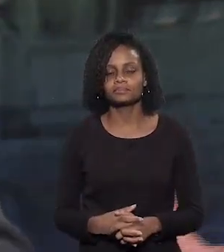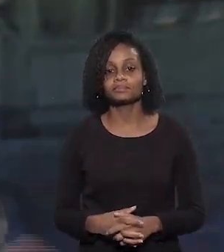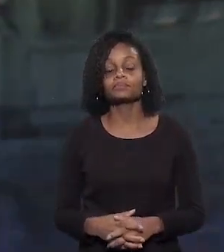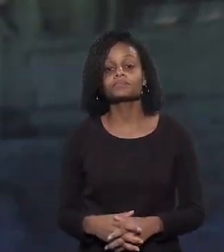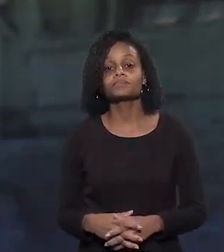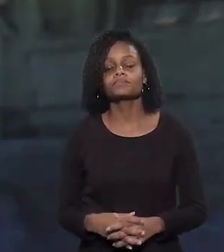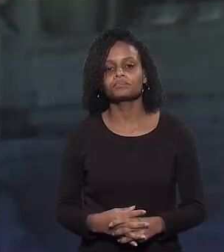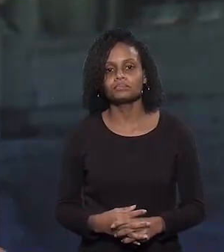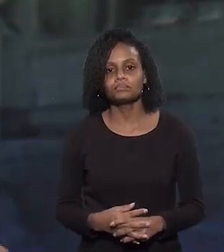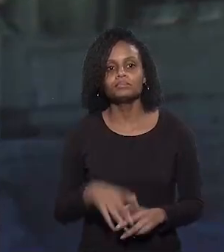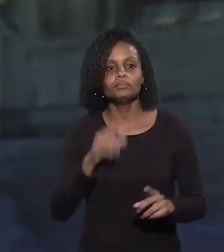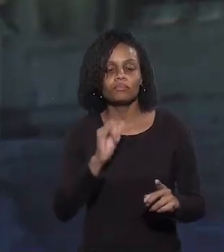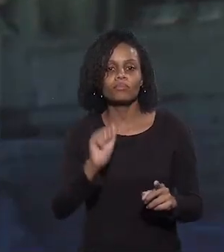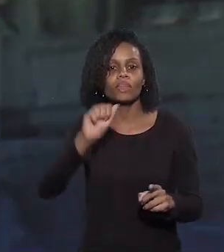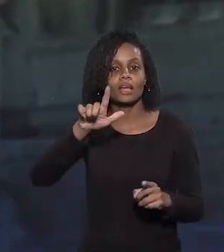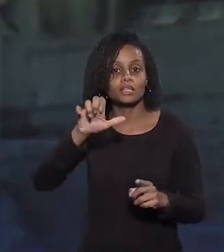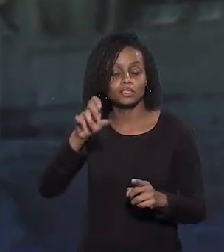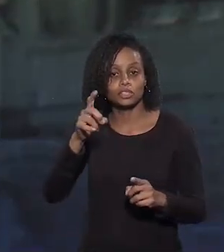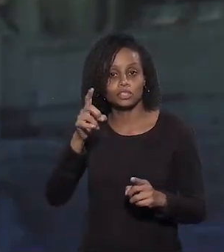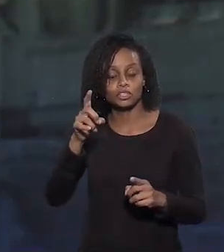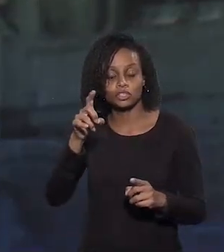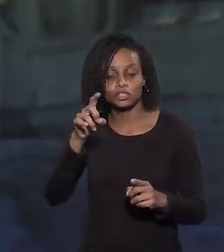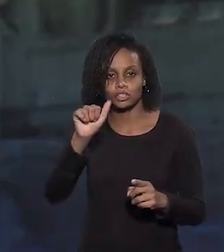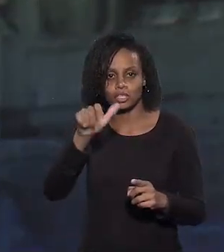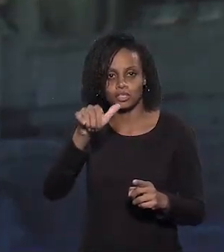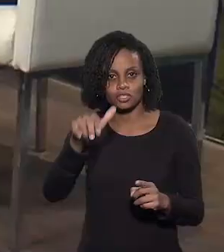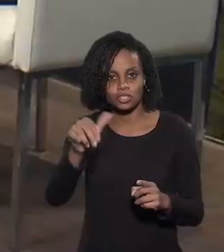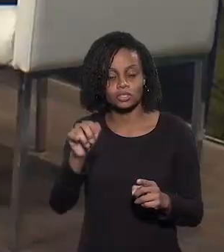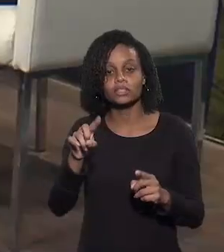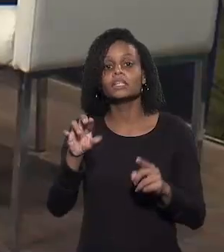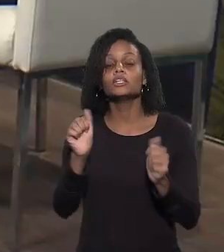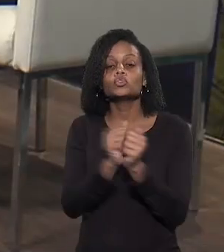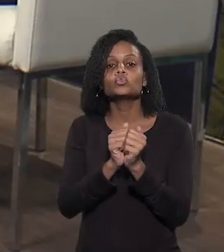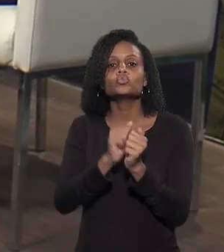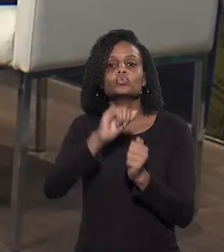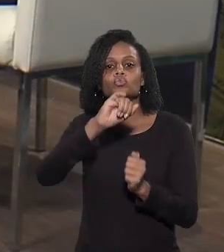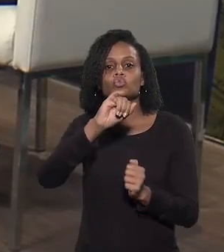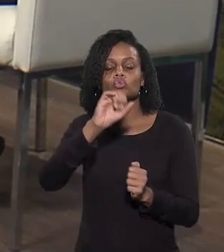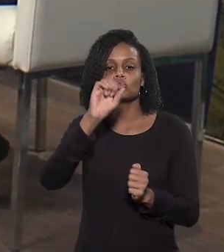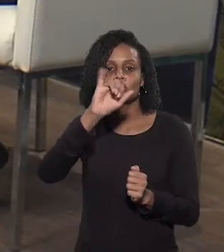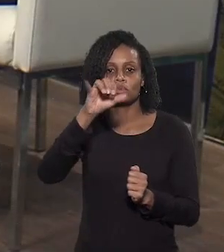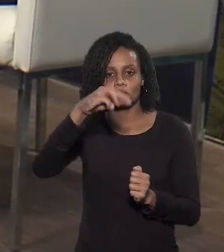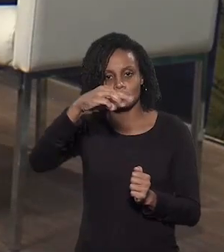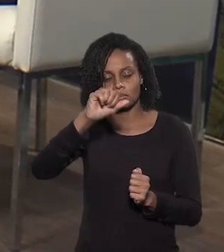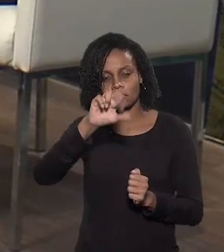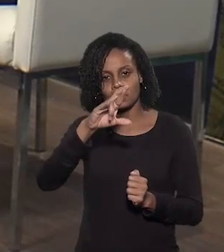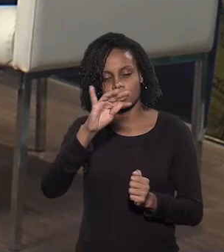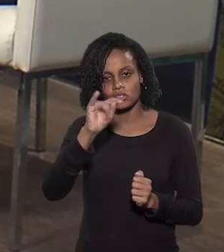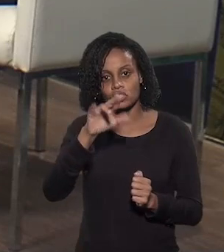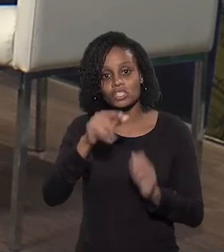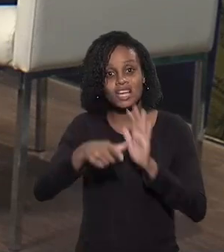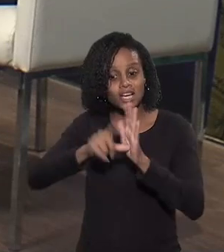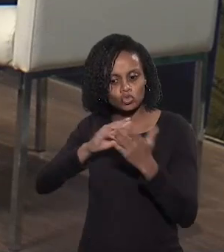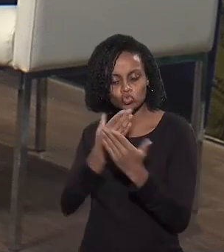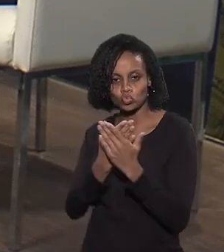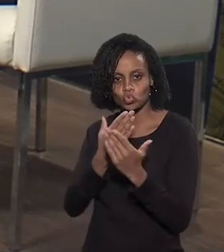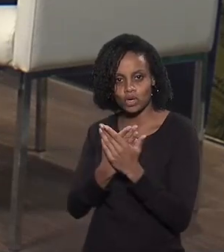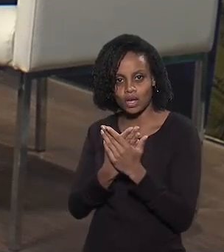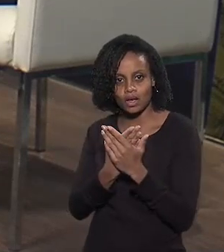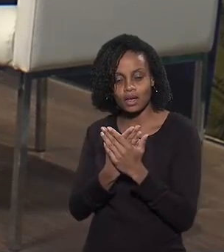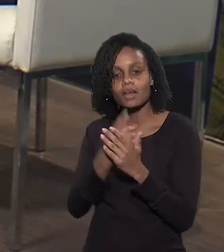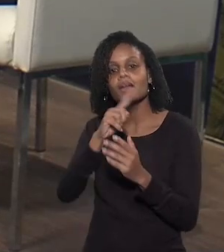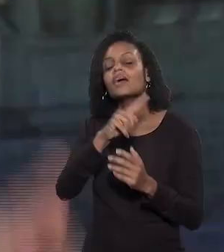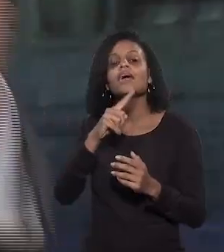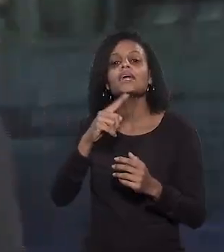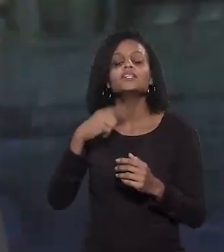realizada pelo convívio desses homens. O Alexandre, junto com o seu Martins, são homens que, antes de estudarem para